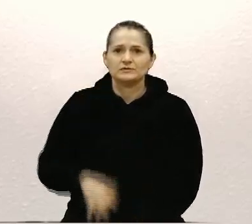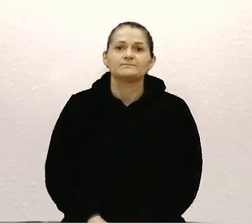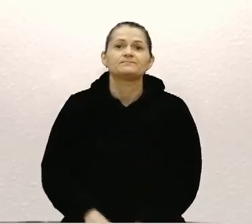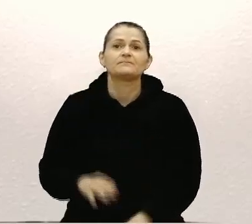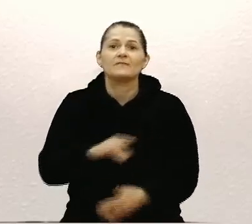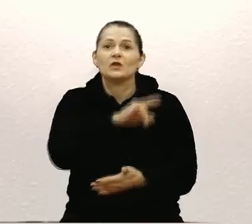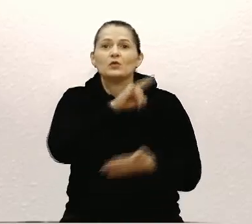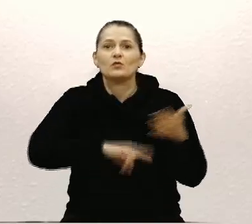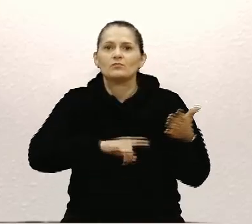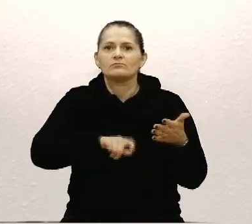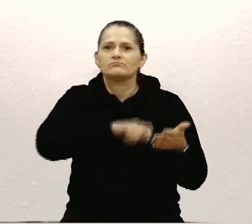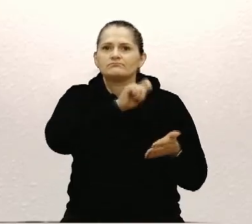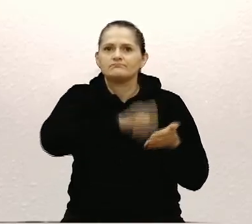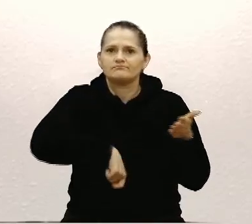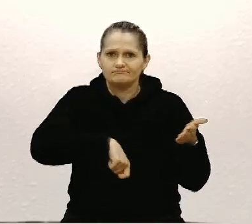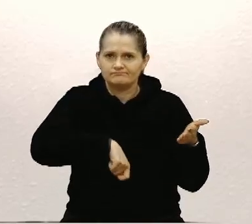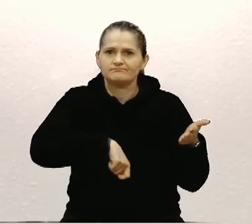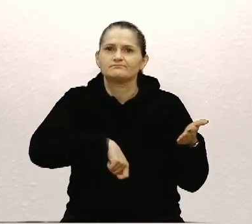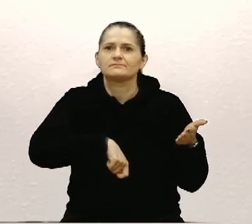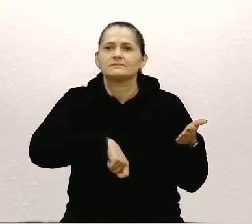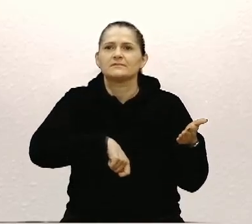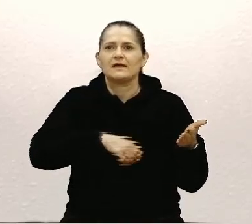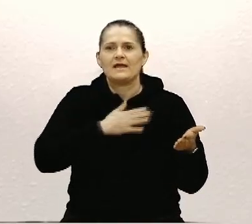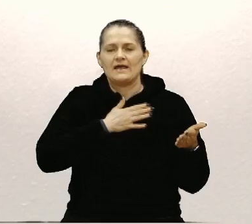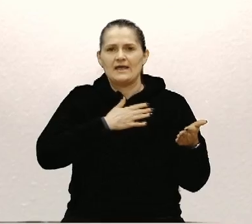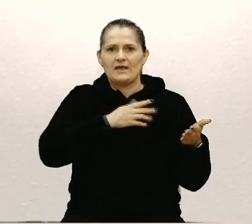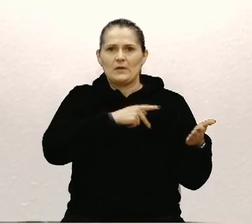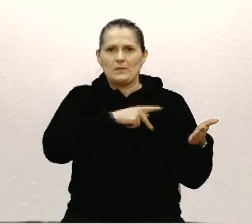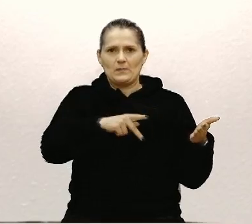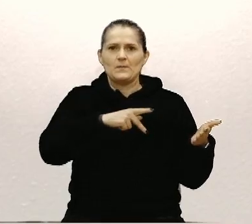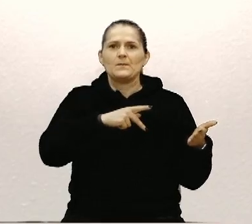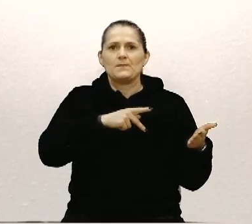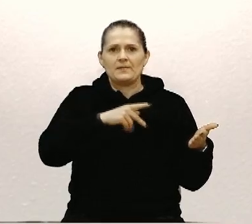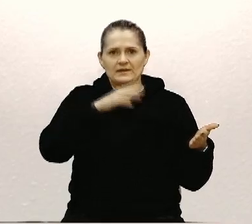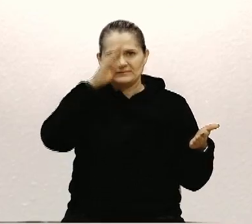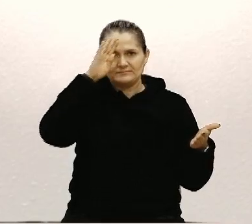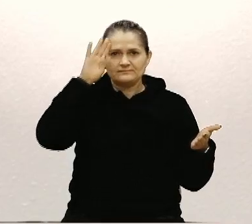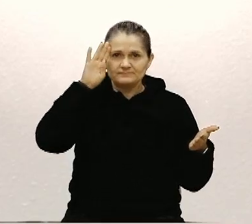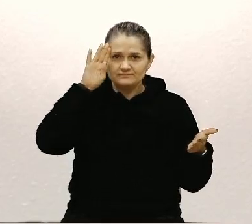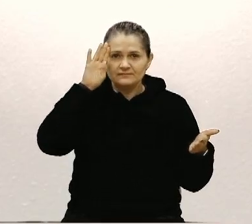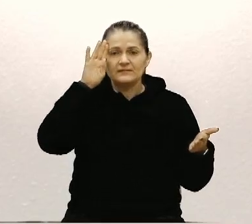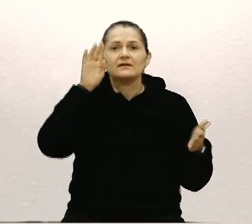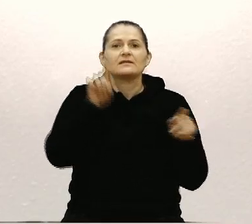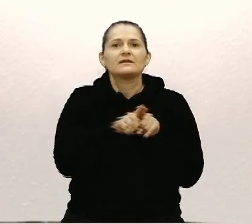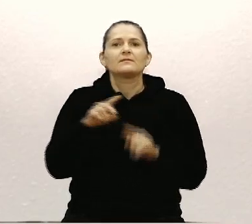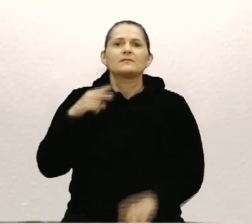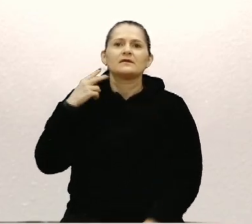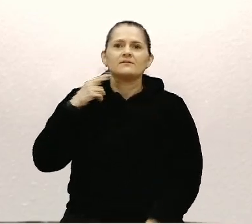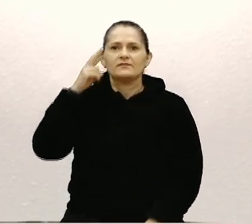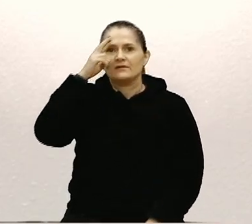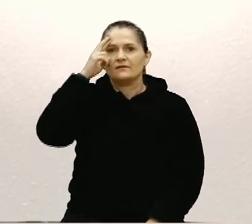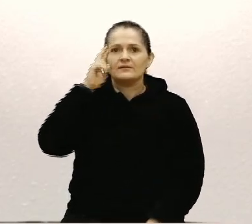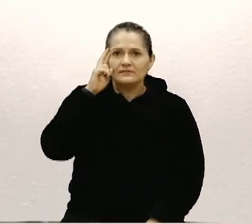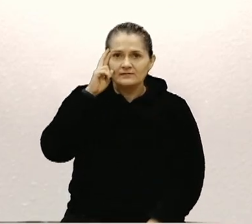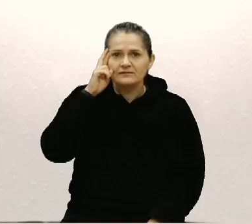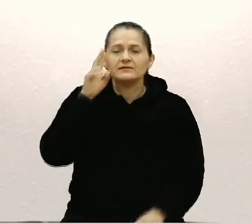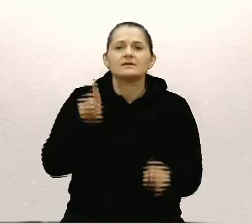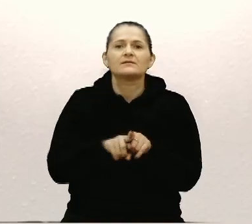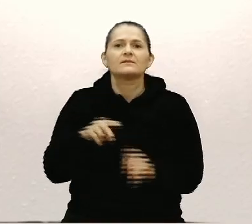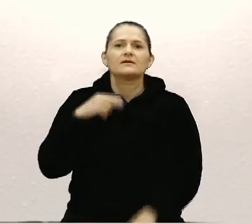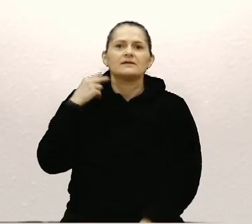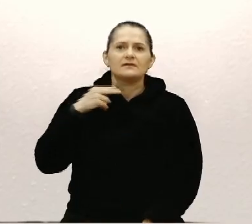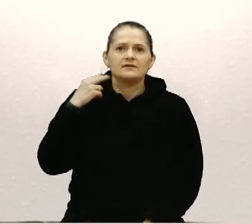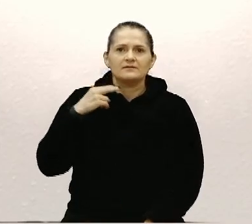vem assinado por mim, presidente e relator Adriano Bressan, vereador Rafael Malcorra Bueno, vereador